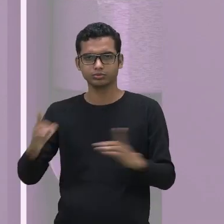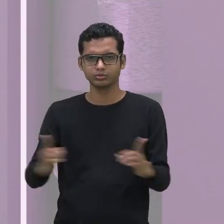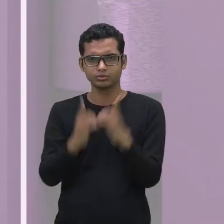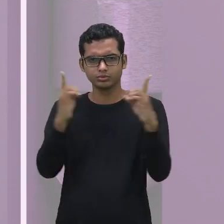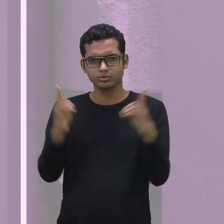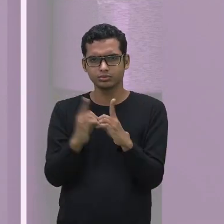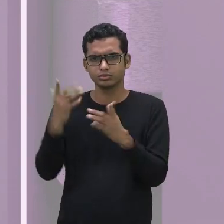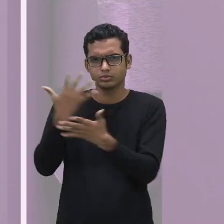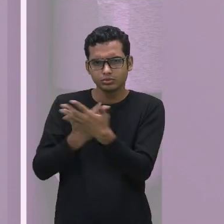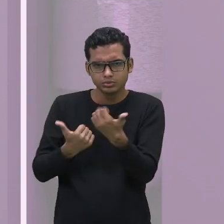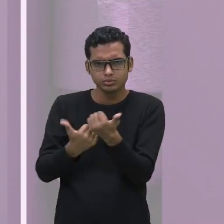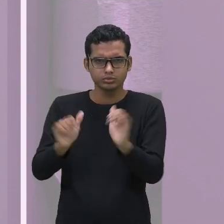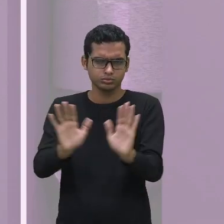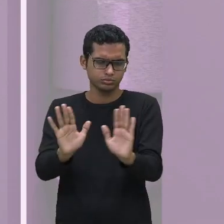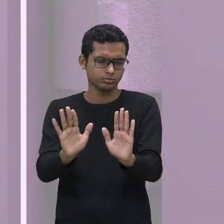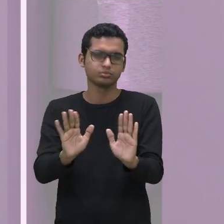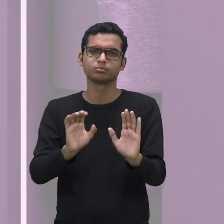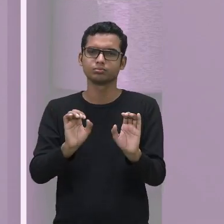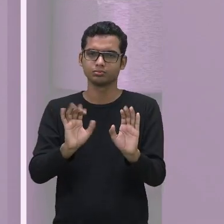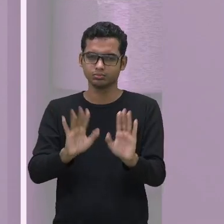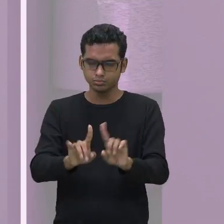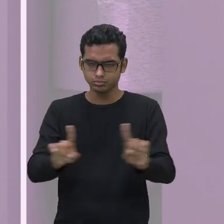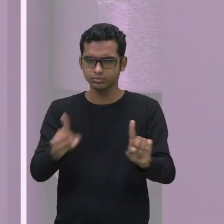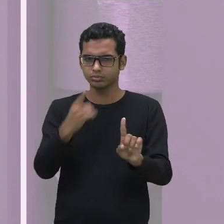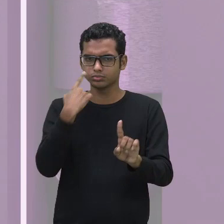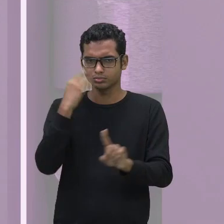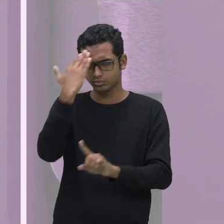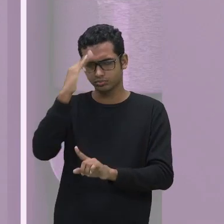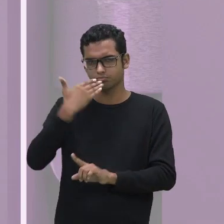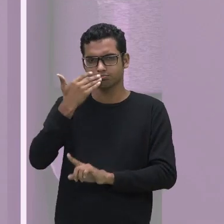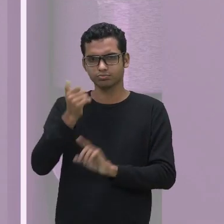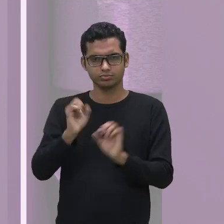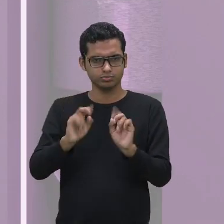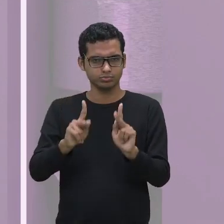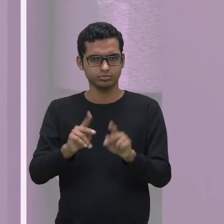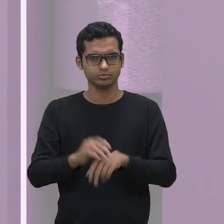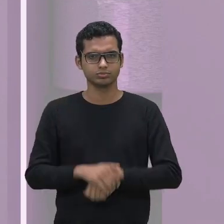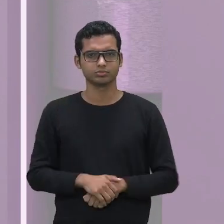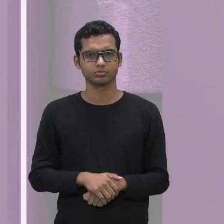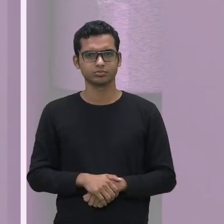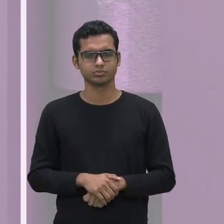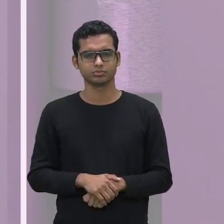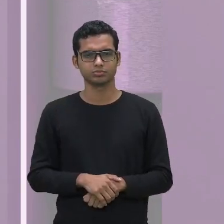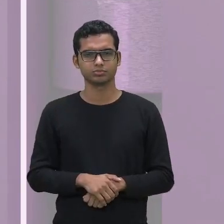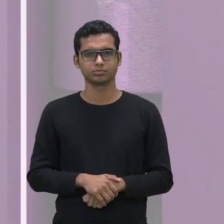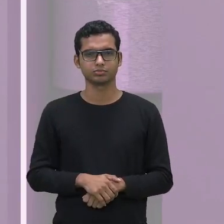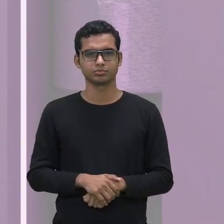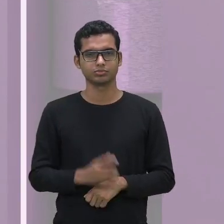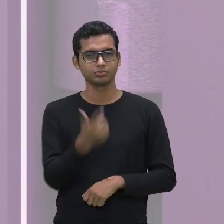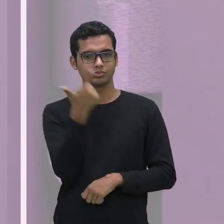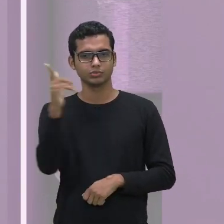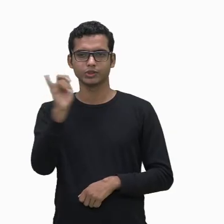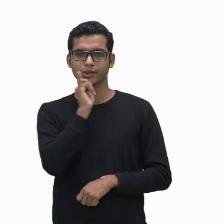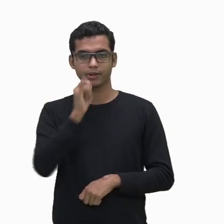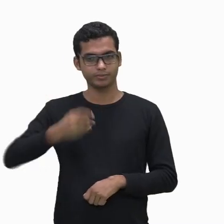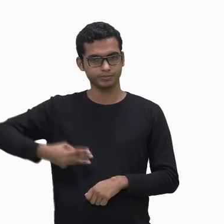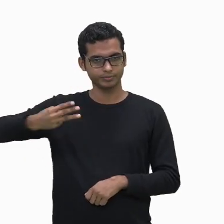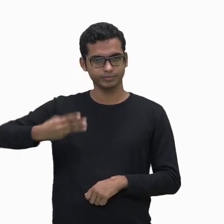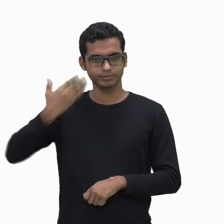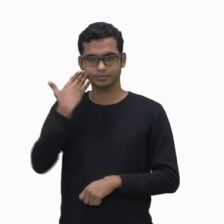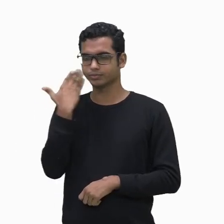não substituiu, tá bom? Então, a gente já vai aplicar aqui mais um exemplo, acompanhe